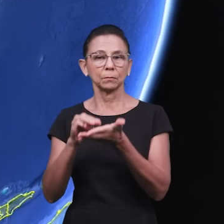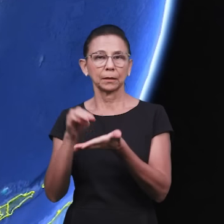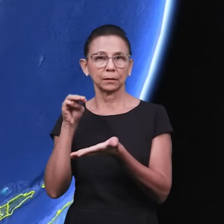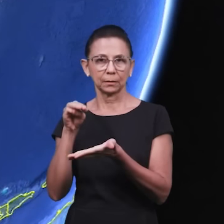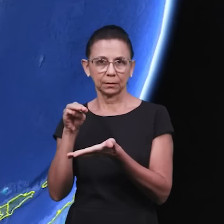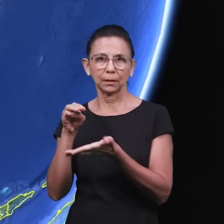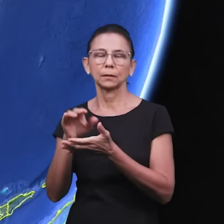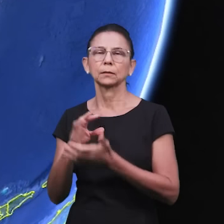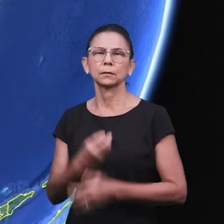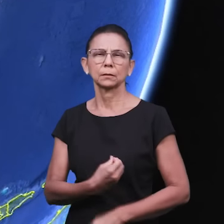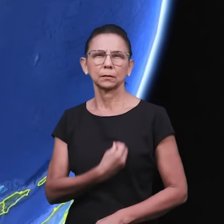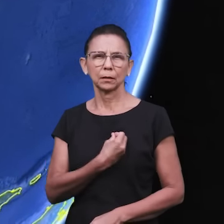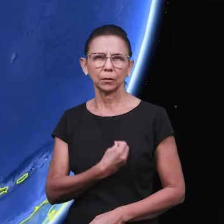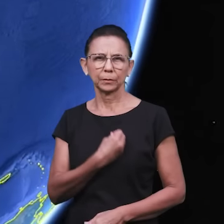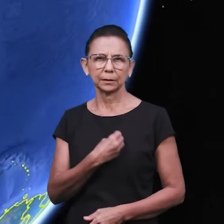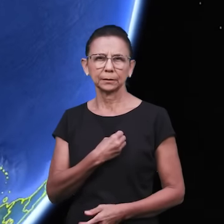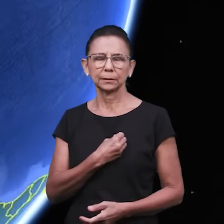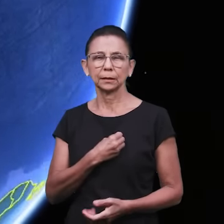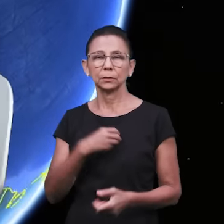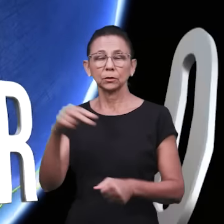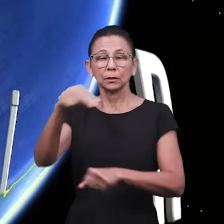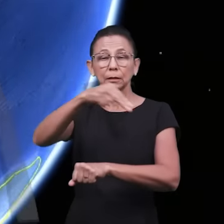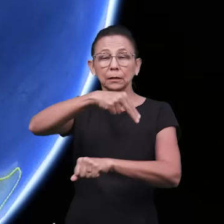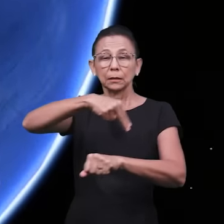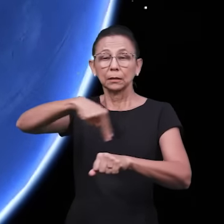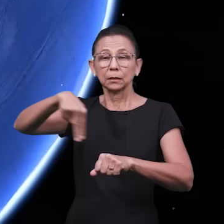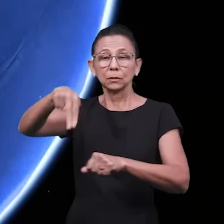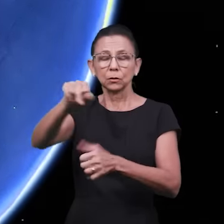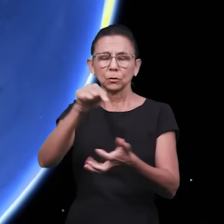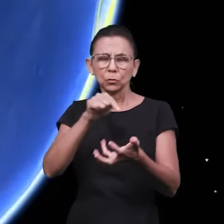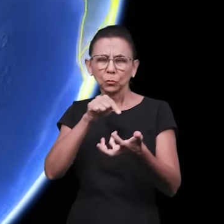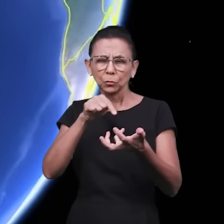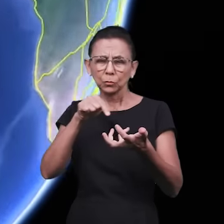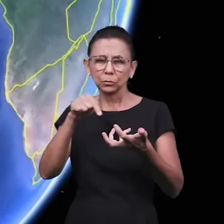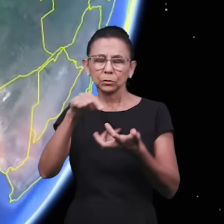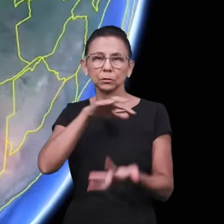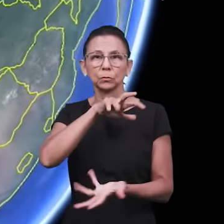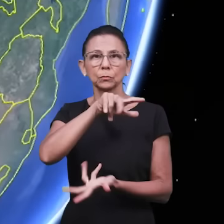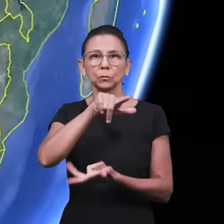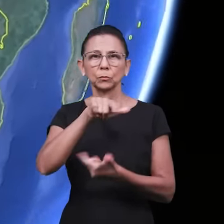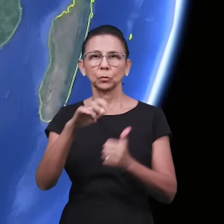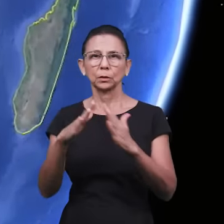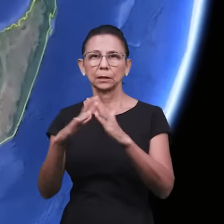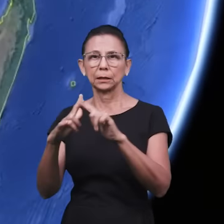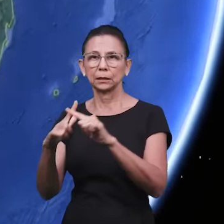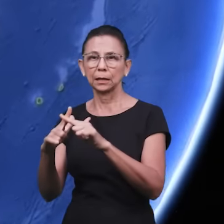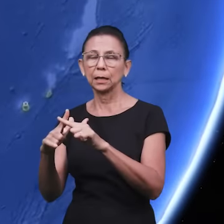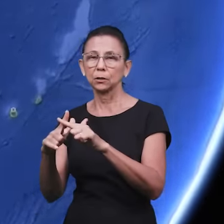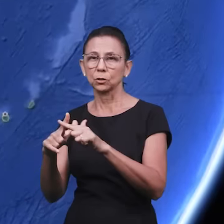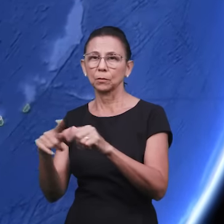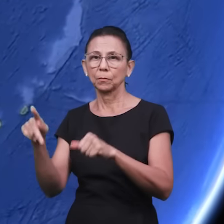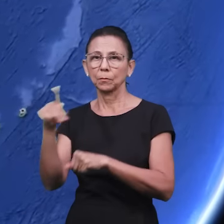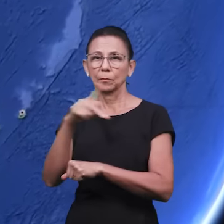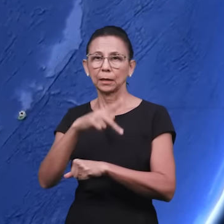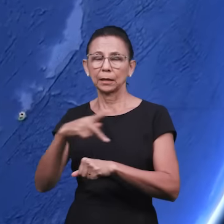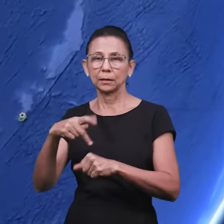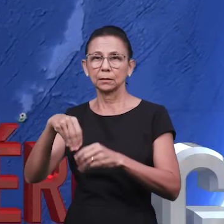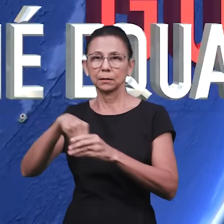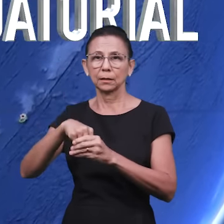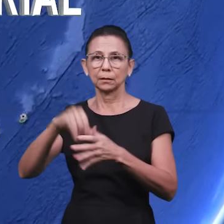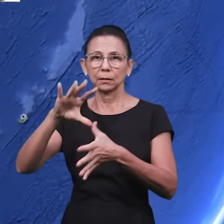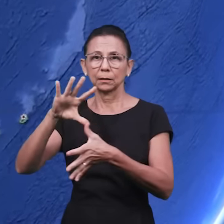Igreja Cristã Maranata está presente em nações de todos os continentes do planeta. Igrejas de países nas